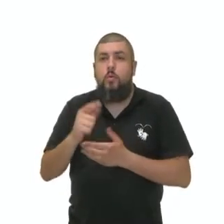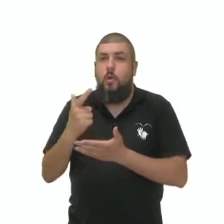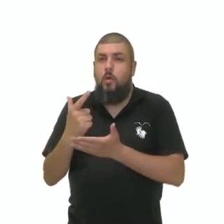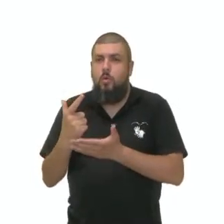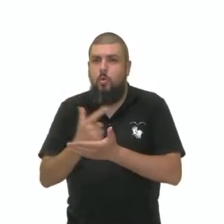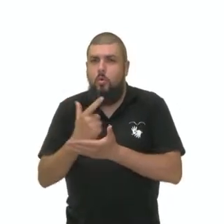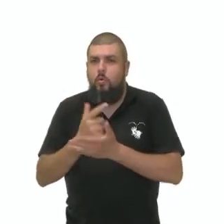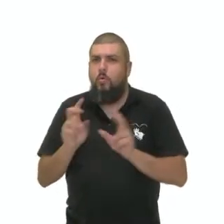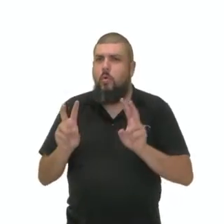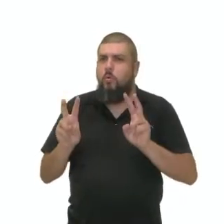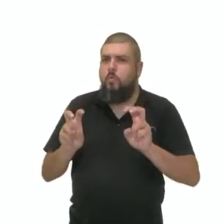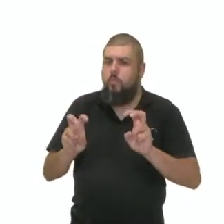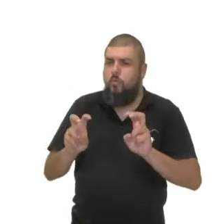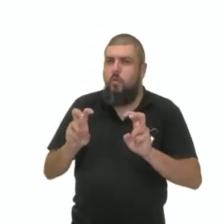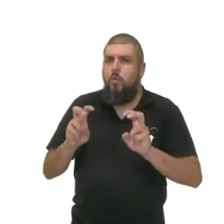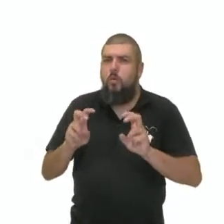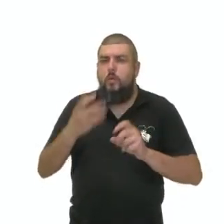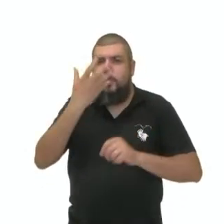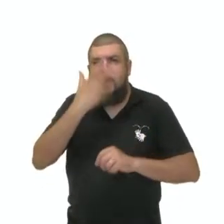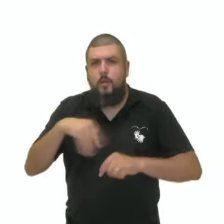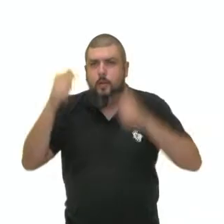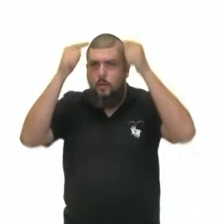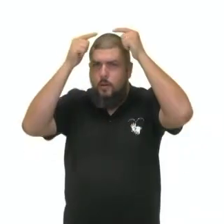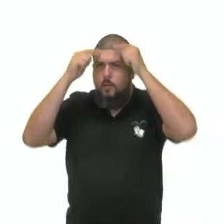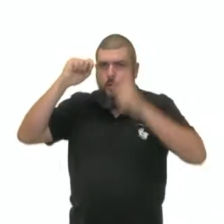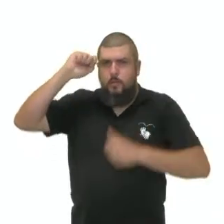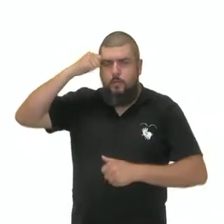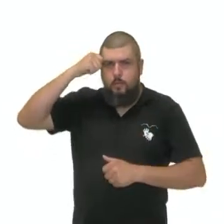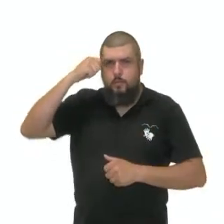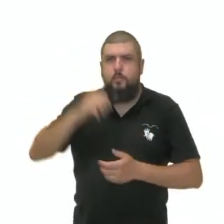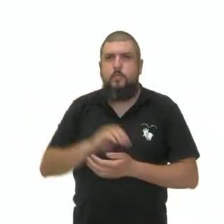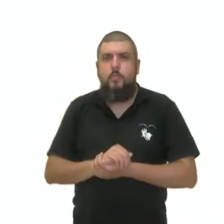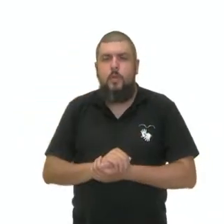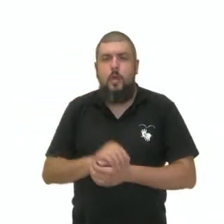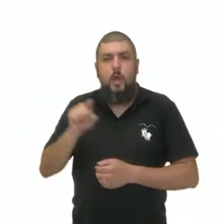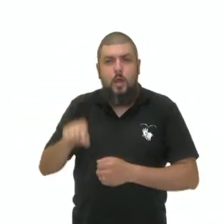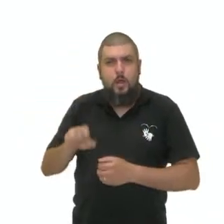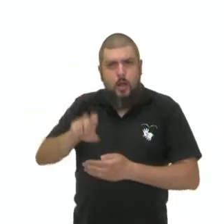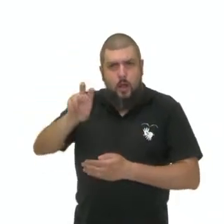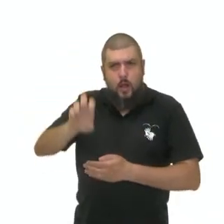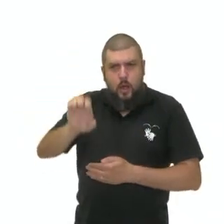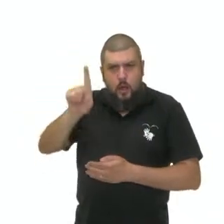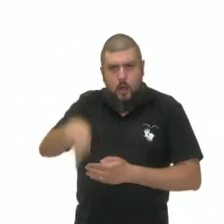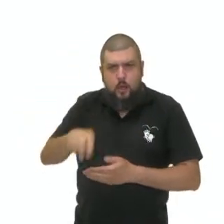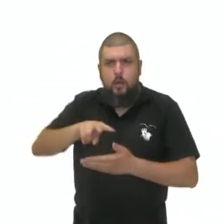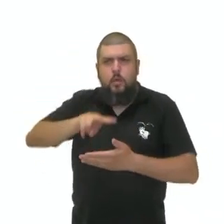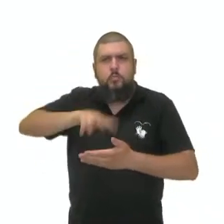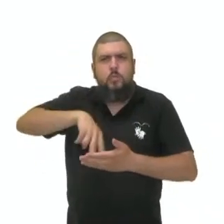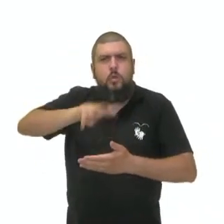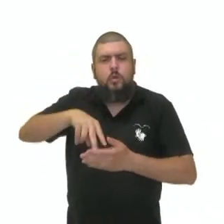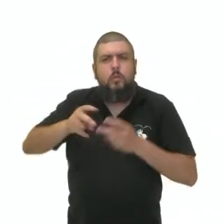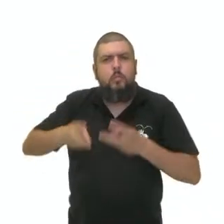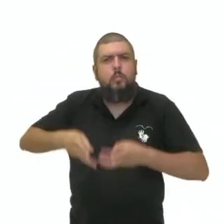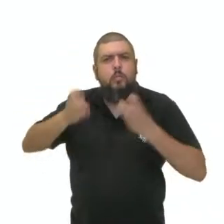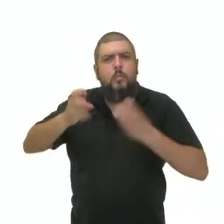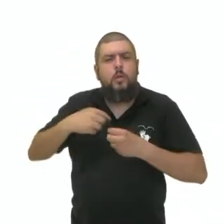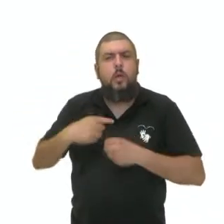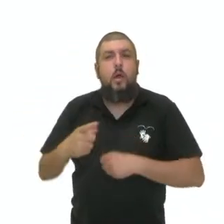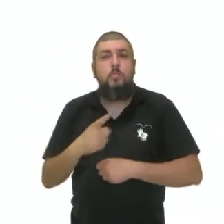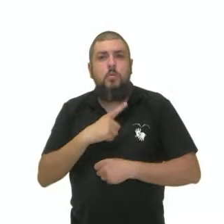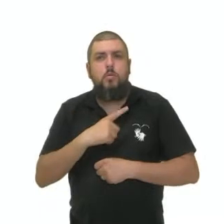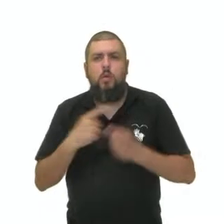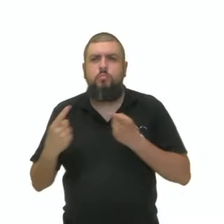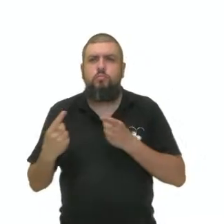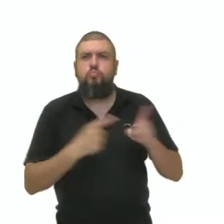joia sobre o amor próprio. Autoafirmação e combate ao racismo, escrita pelo filósofo e agitador cultural